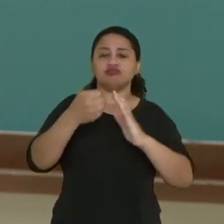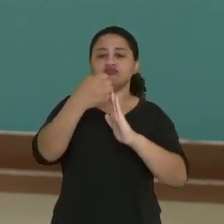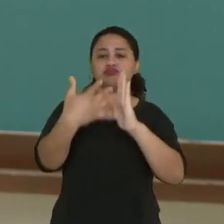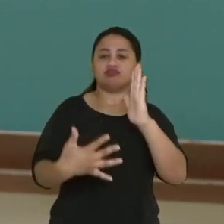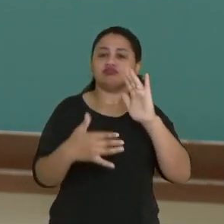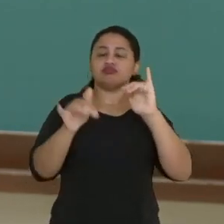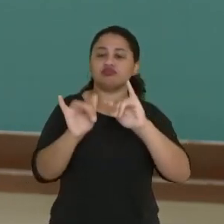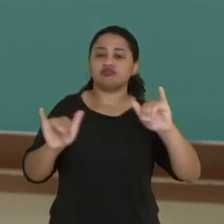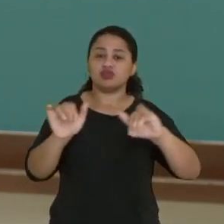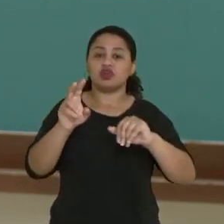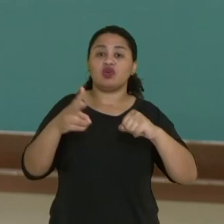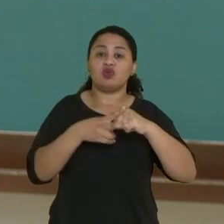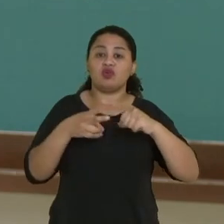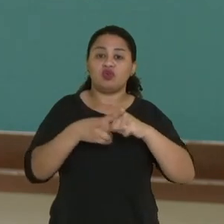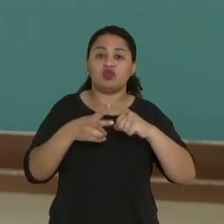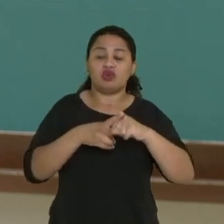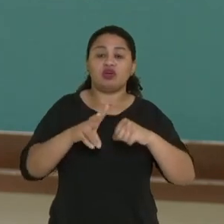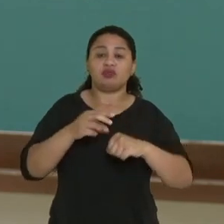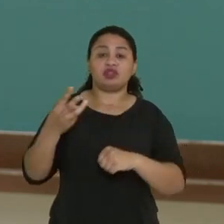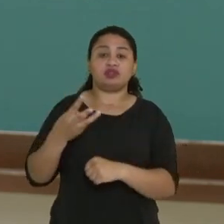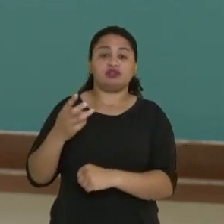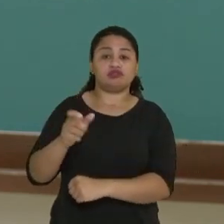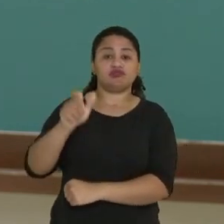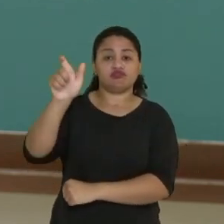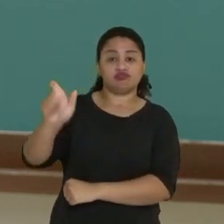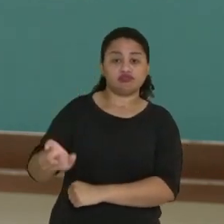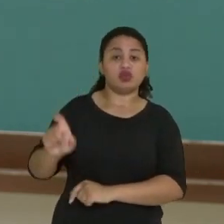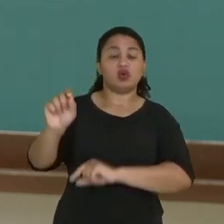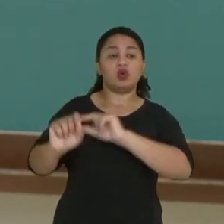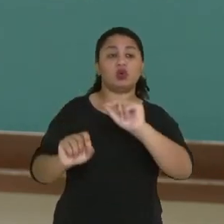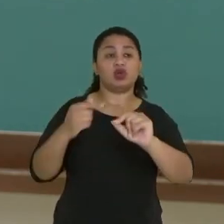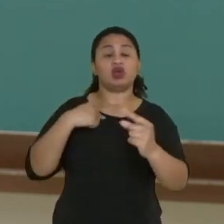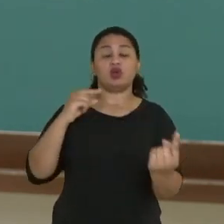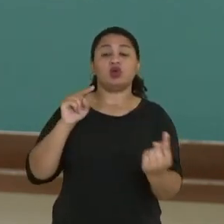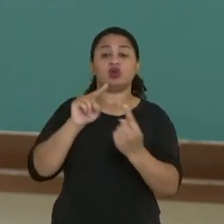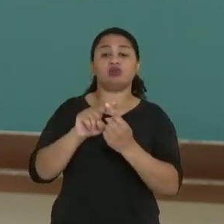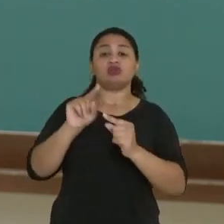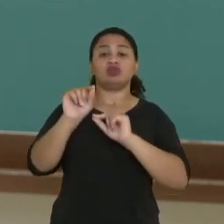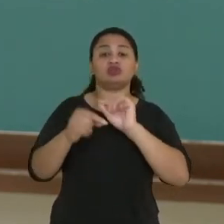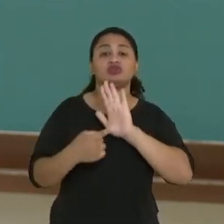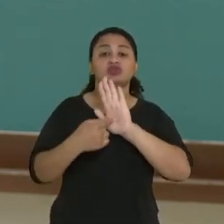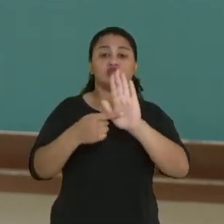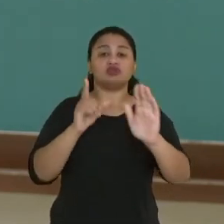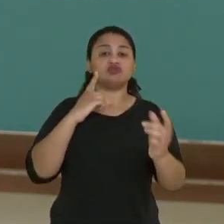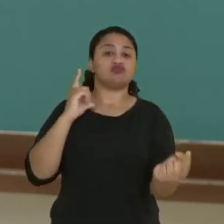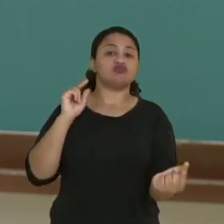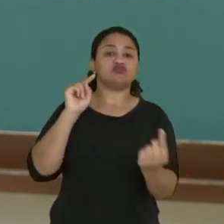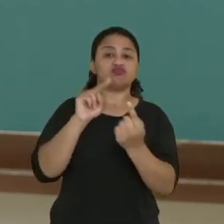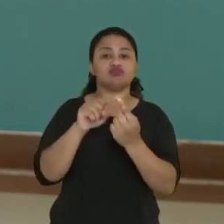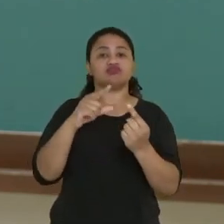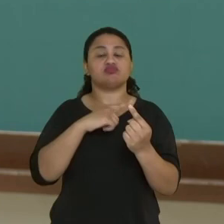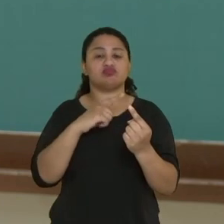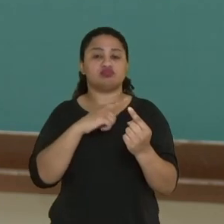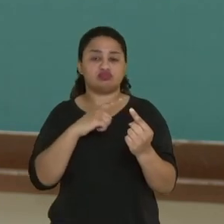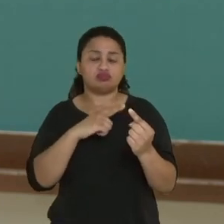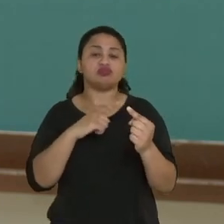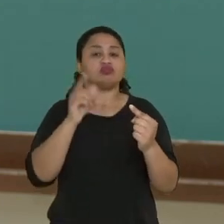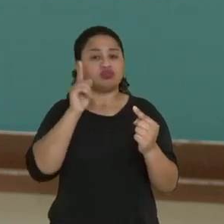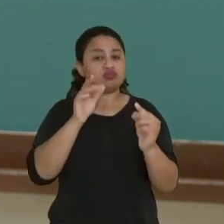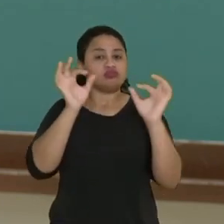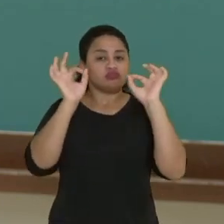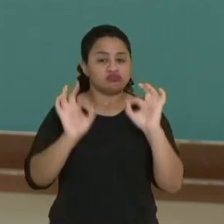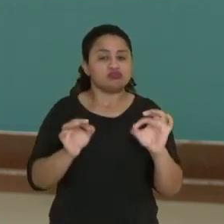os verbos então eles são empregados em terceira pessoa com esse objetivo de estabelecer uma objetividade e precisão